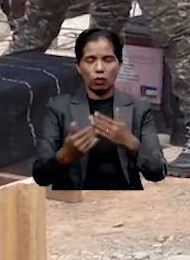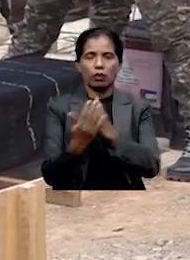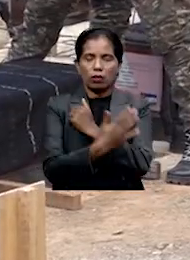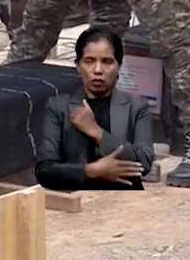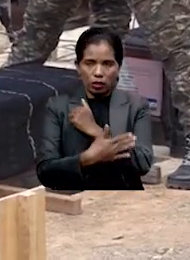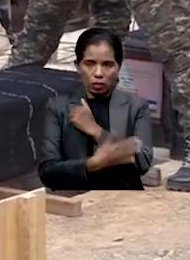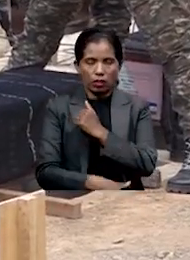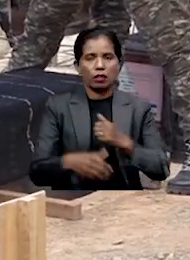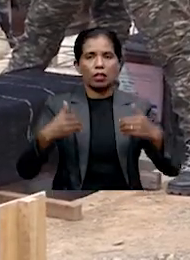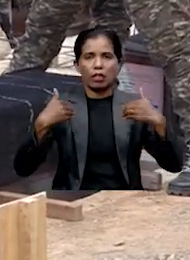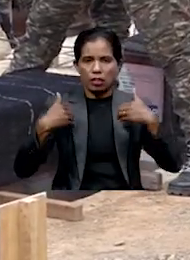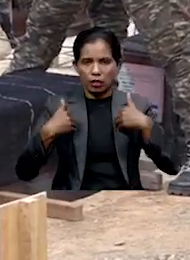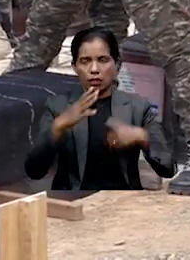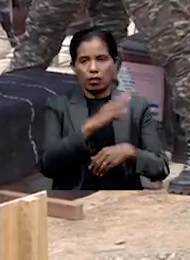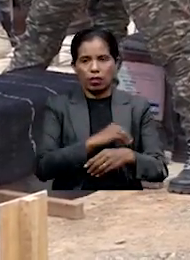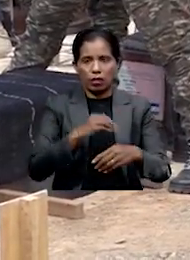a conquista raça